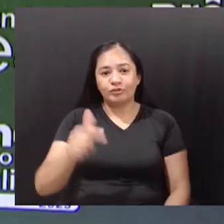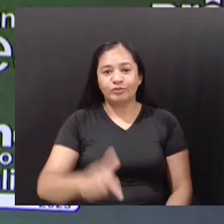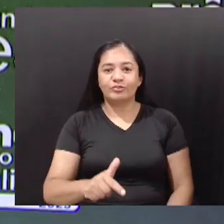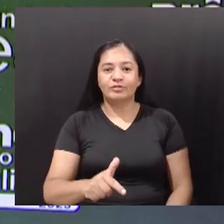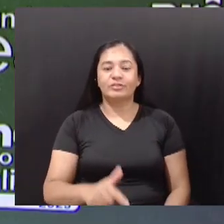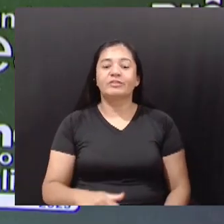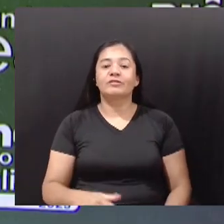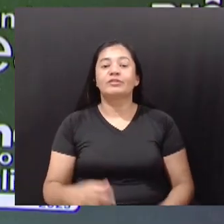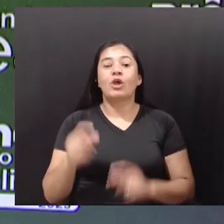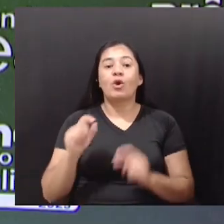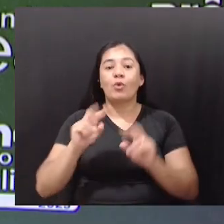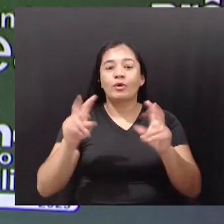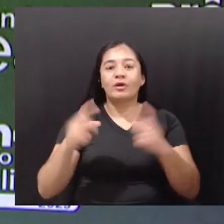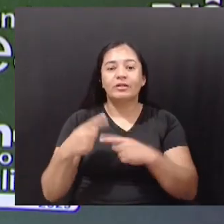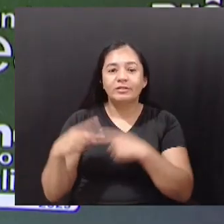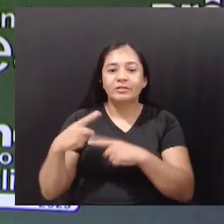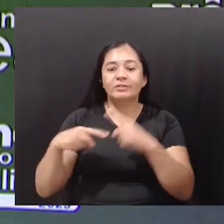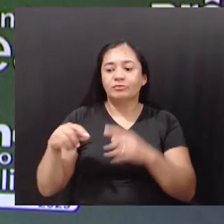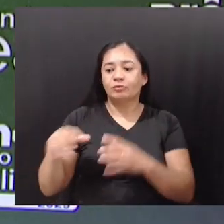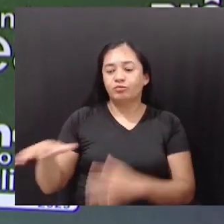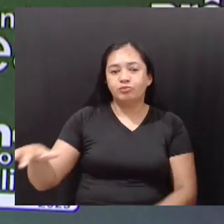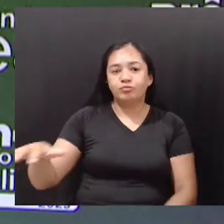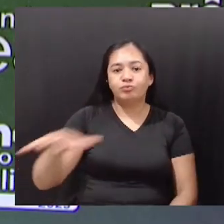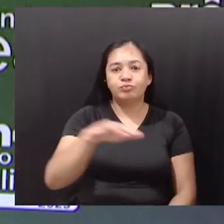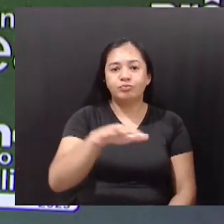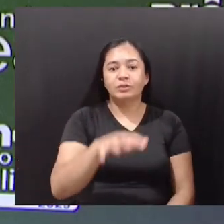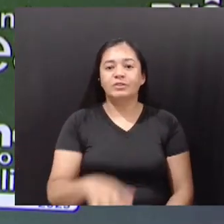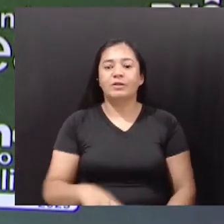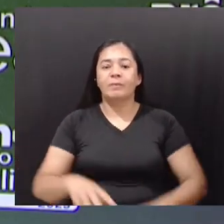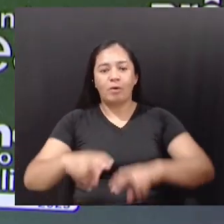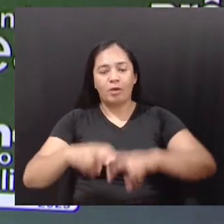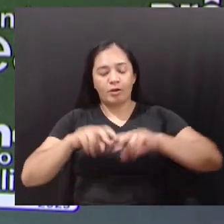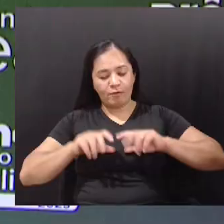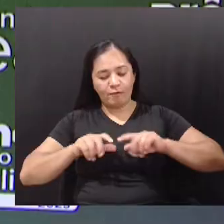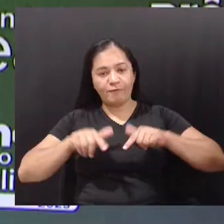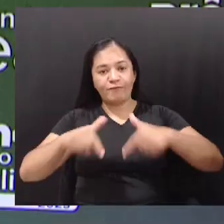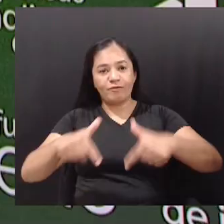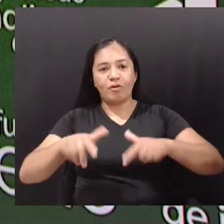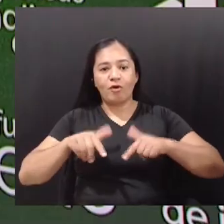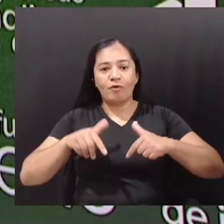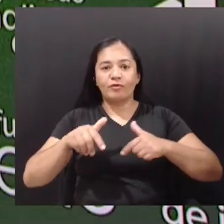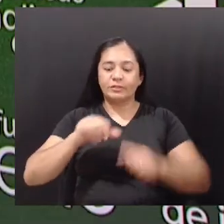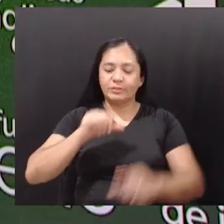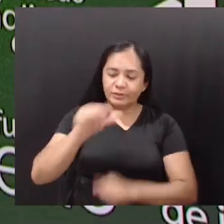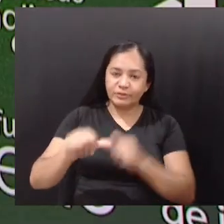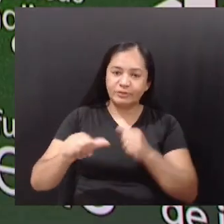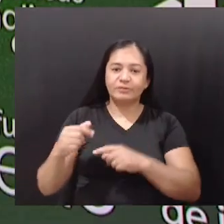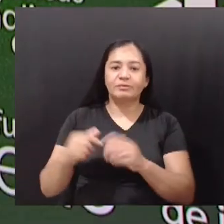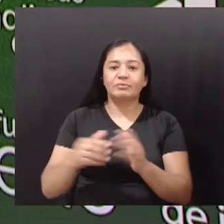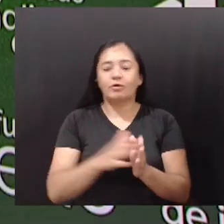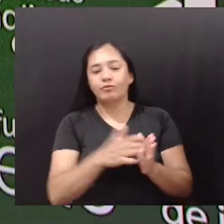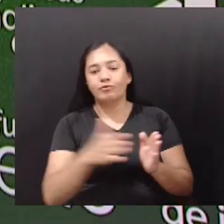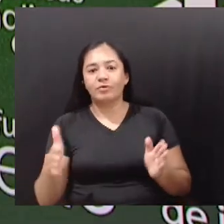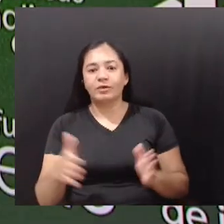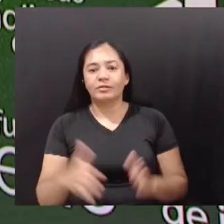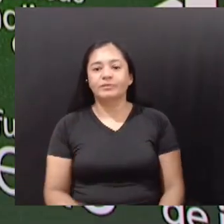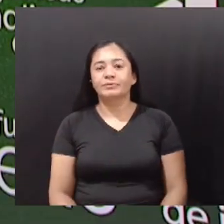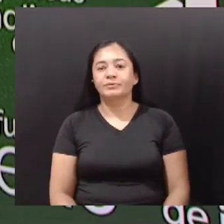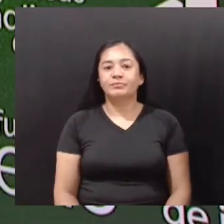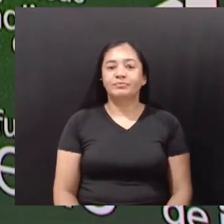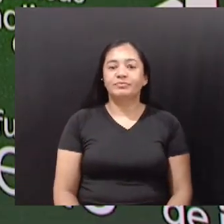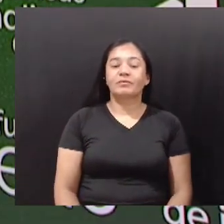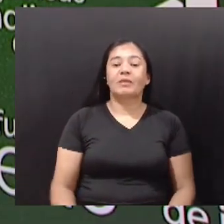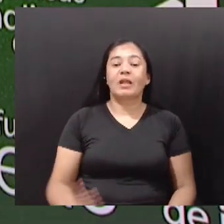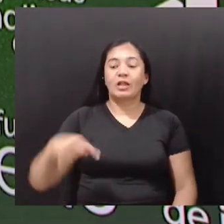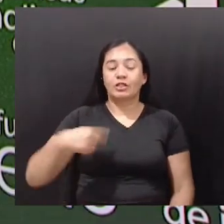desenvolvimento territorial, integrando esforços para alavancar transformações duradouras. A Fundação FEAC ela tem um compromisso de